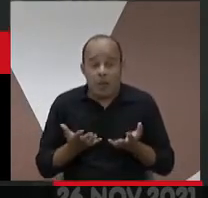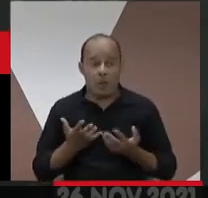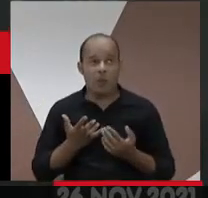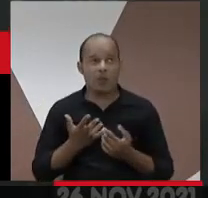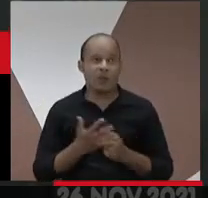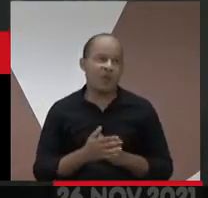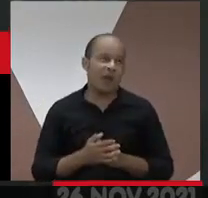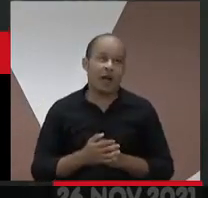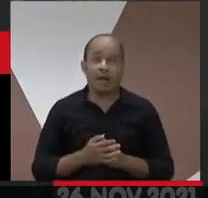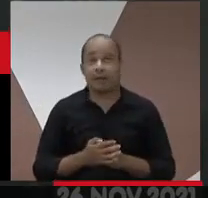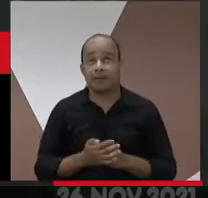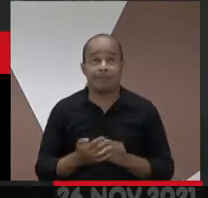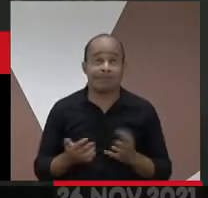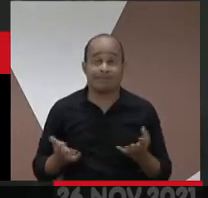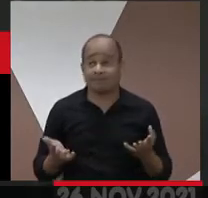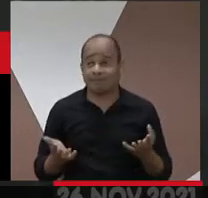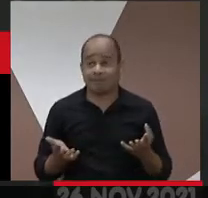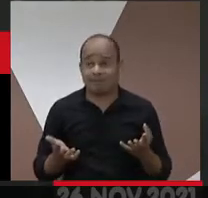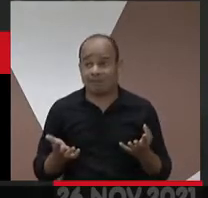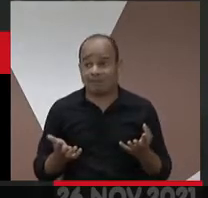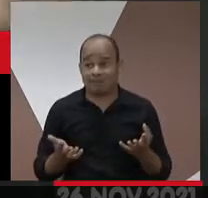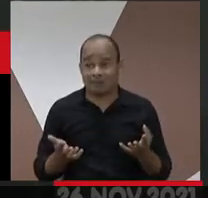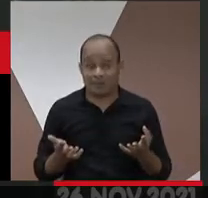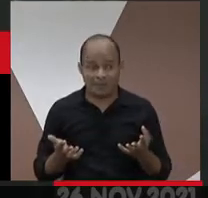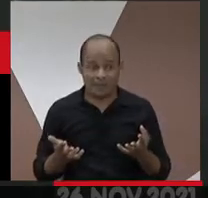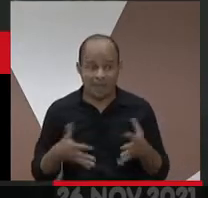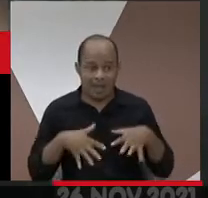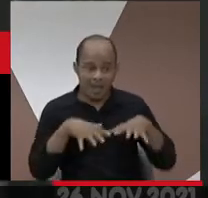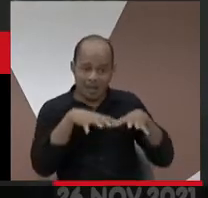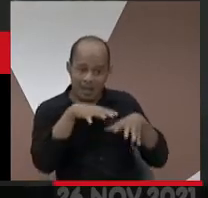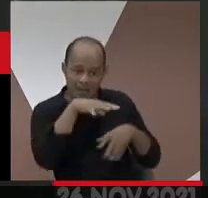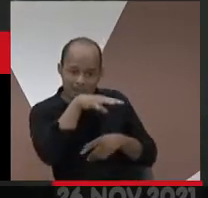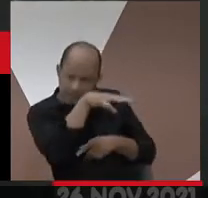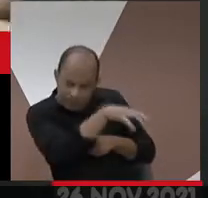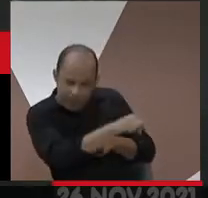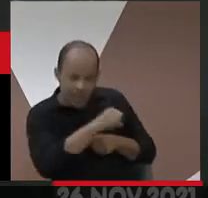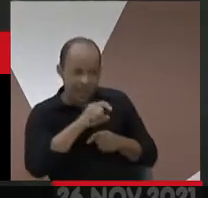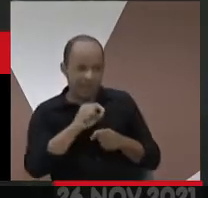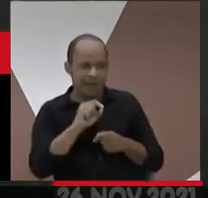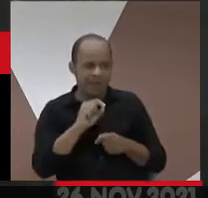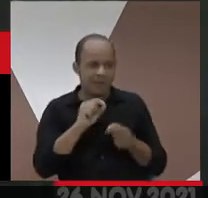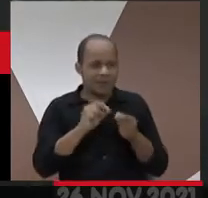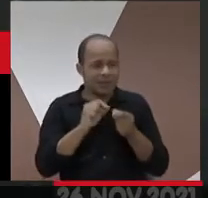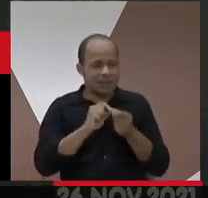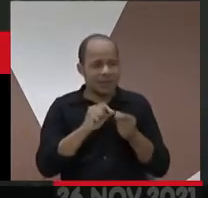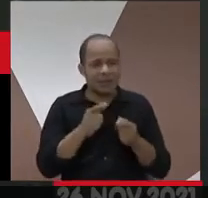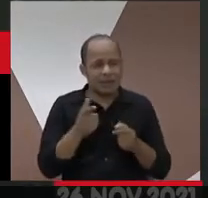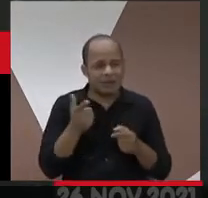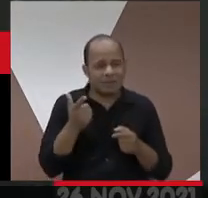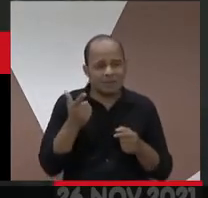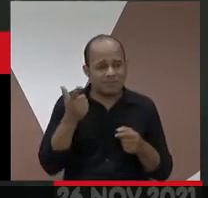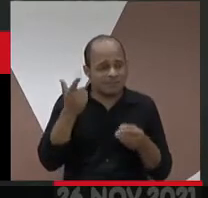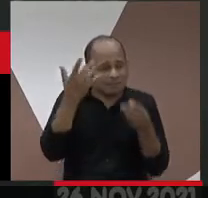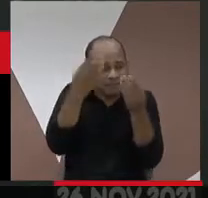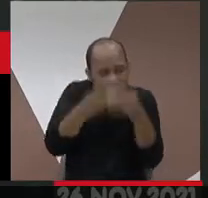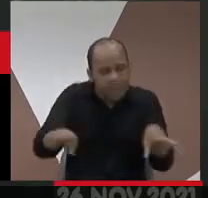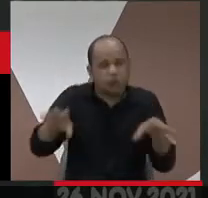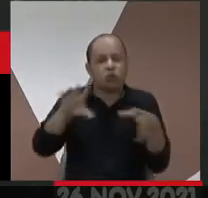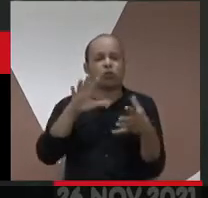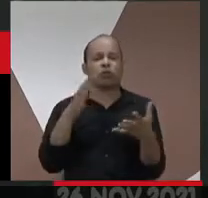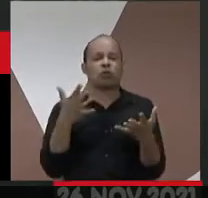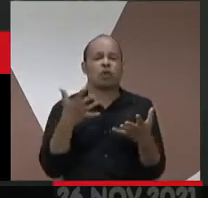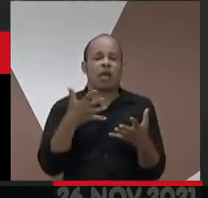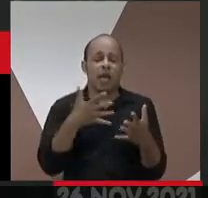arriscar arrematar essa obra por uma coisa totalmente desconhecida e perder a sua empresa, o seu grupo